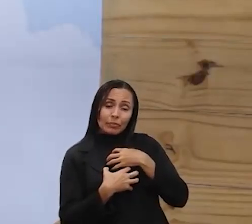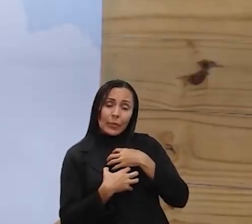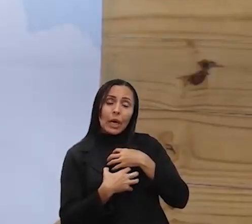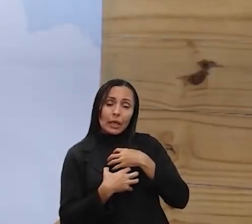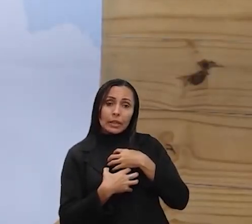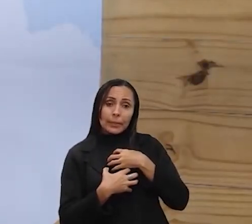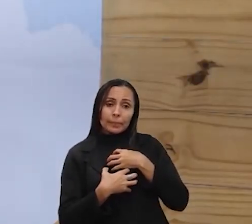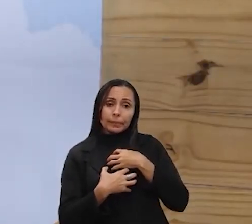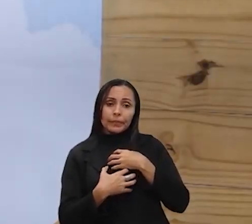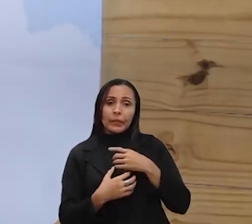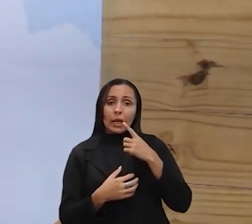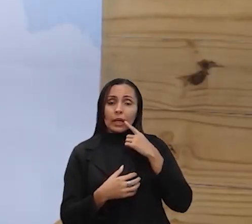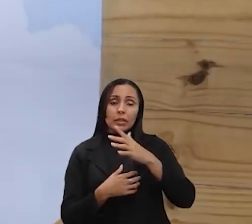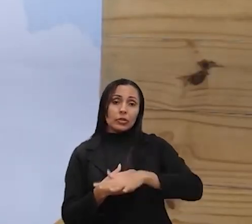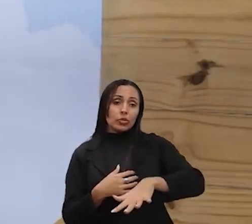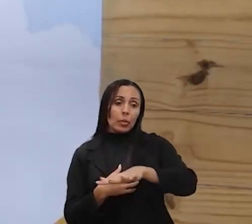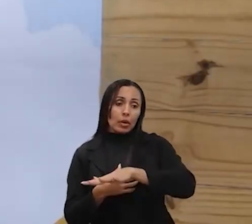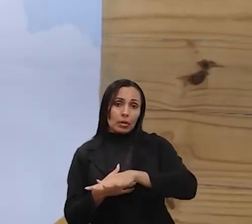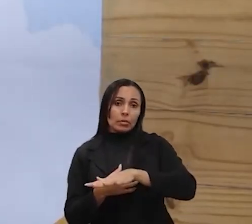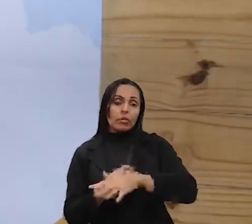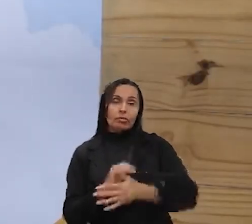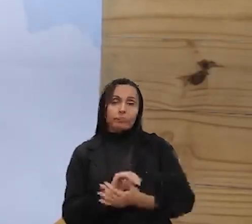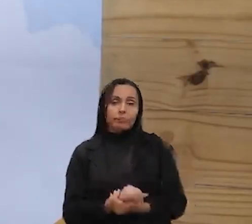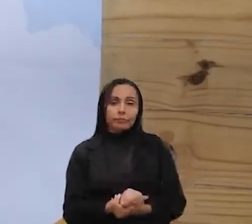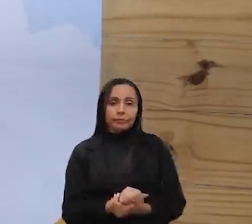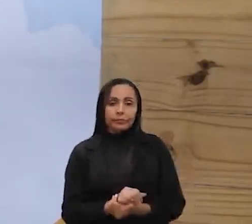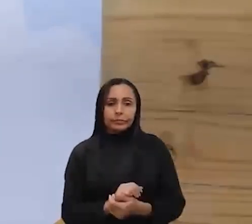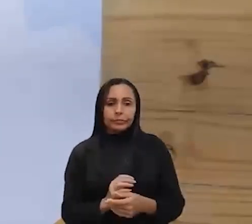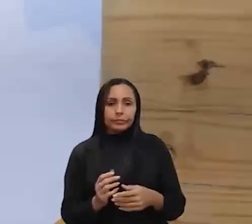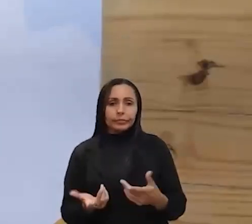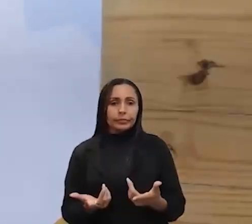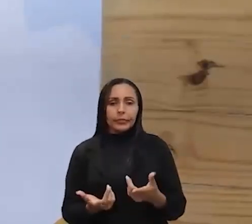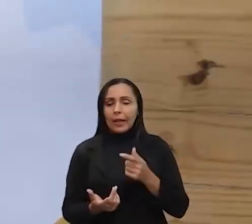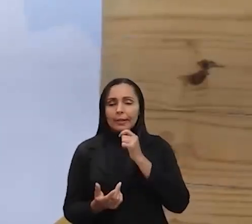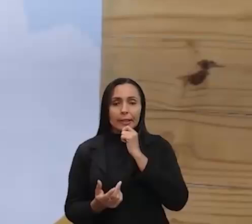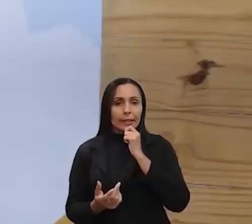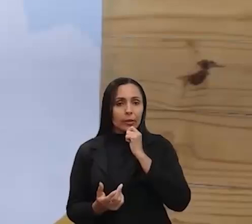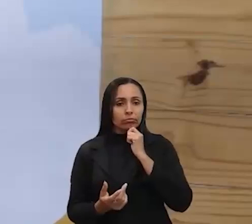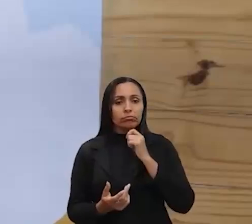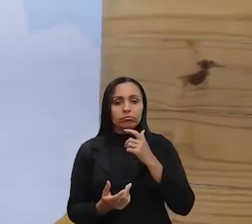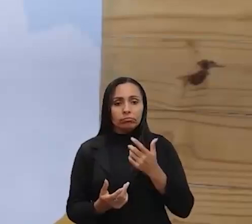negligenciadas a esses espaços. Ainda não possuímos, né,